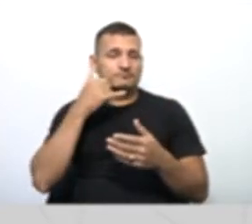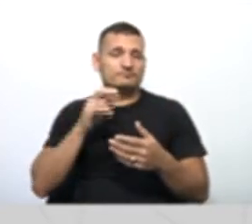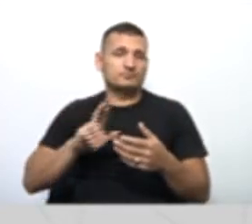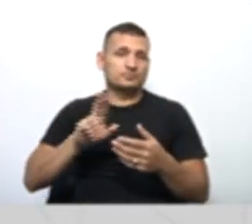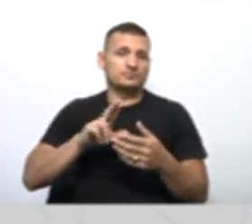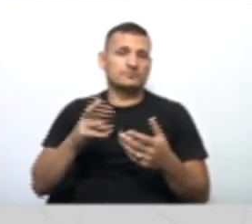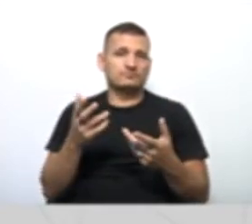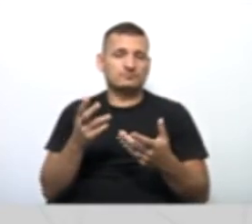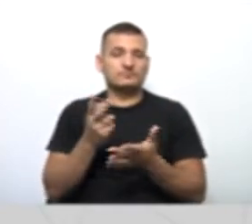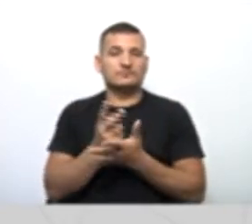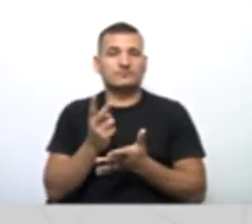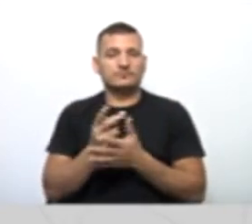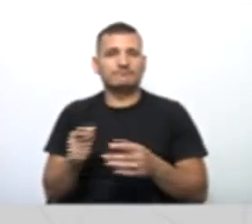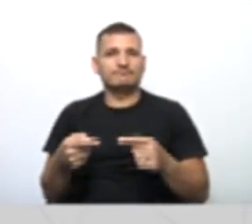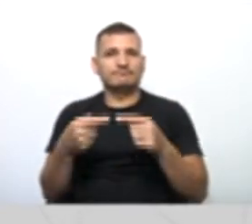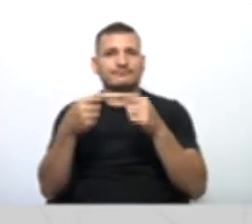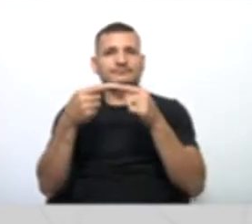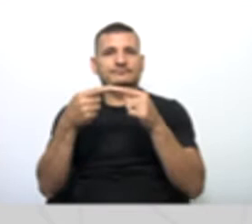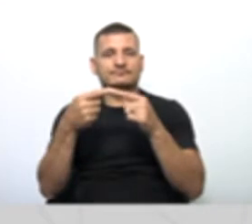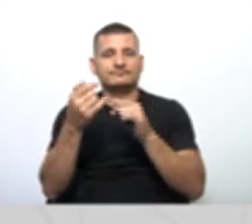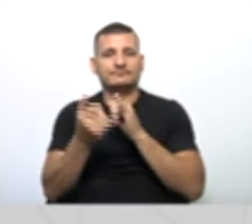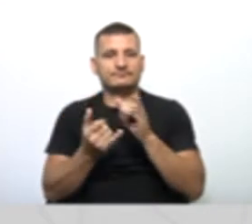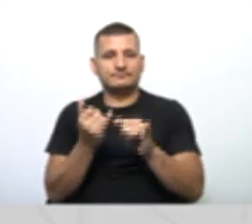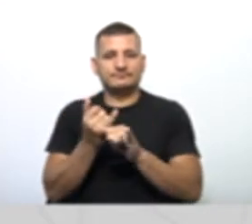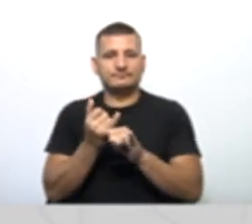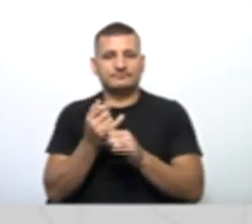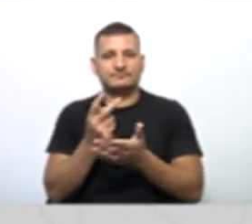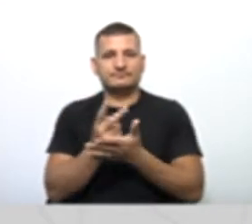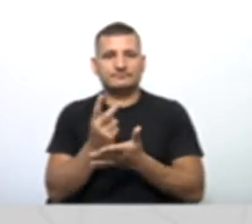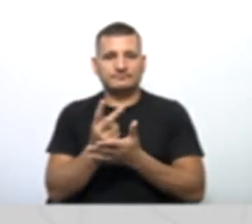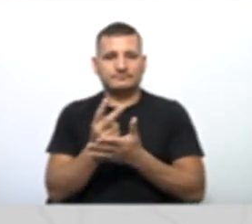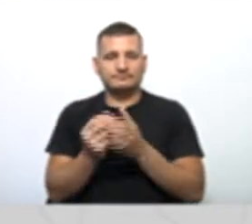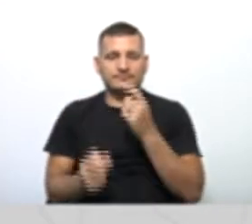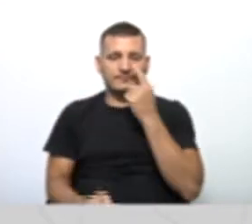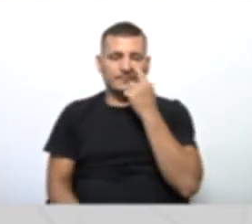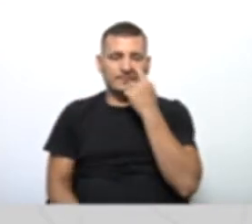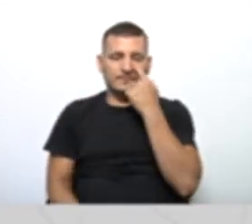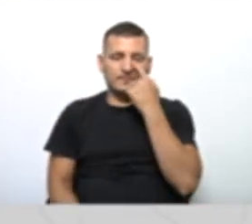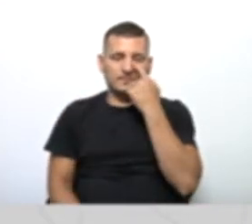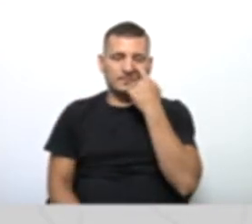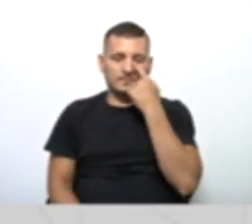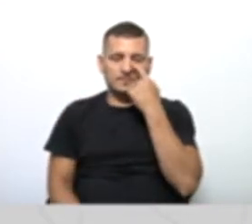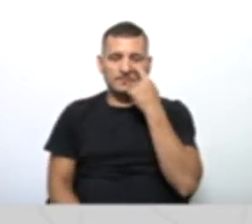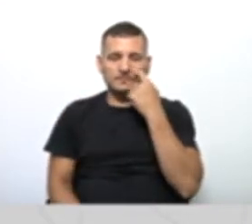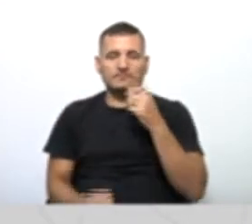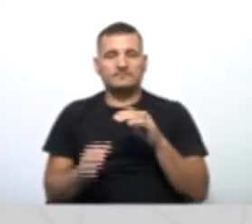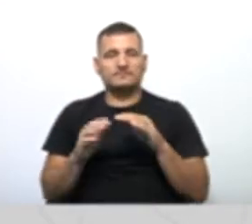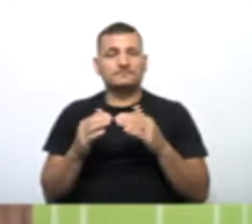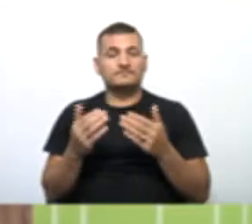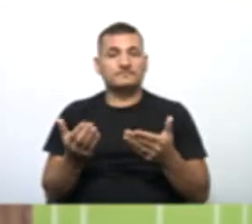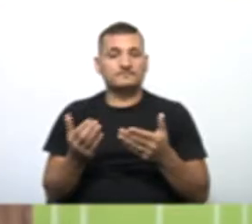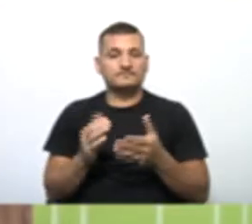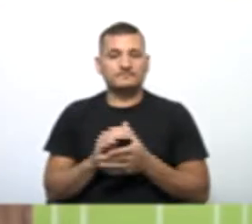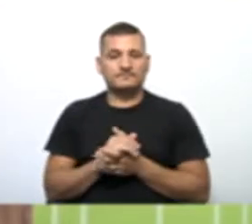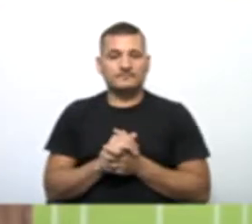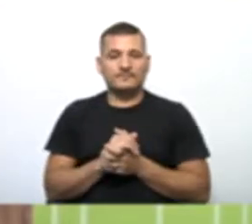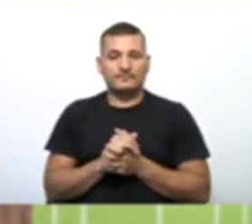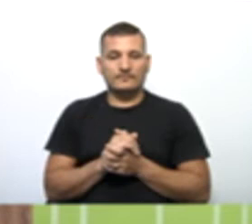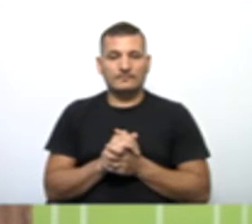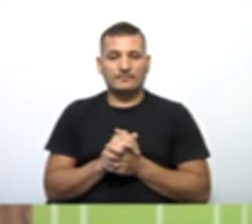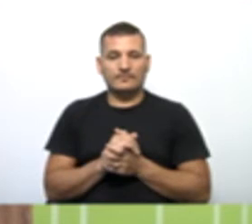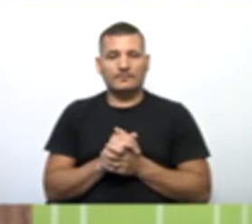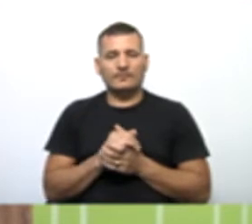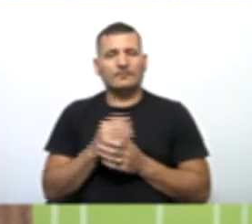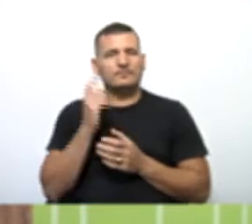sempre conectados. Okay? Então, a gente tem que partir do princípio que